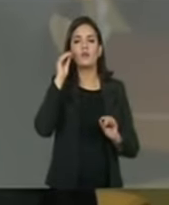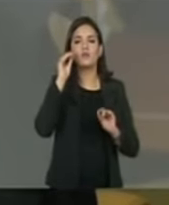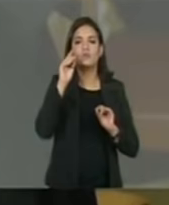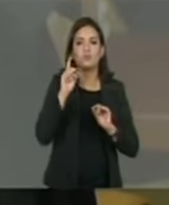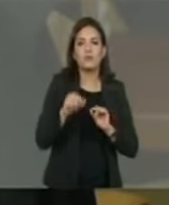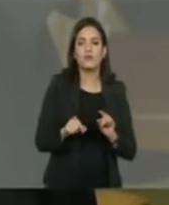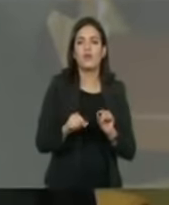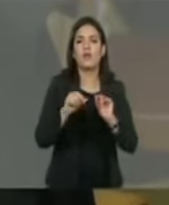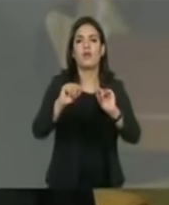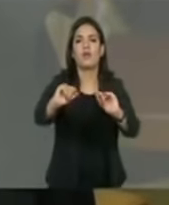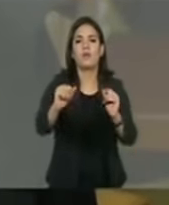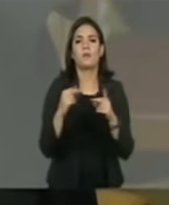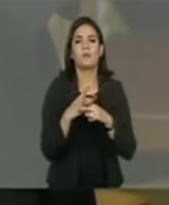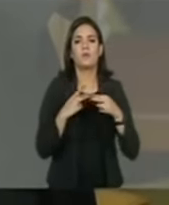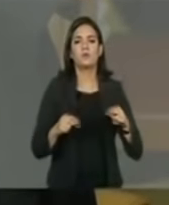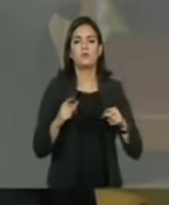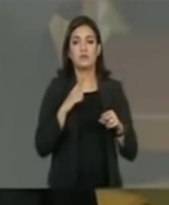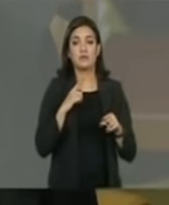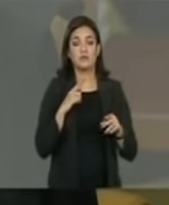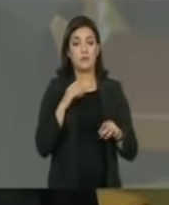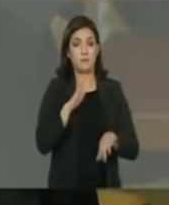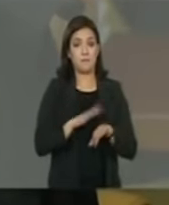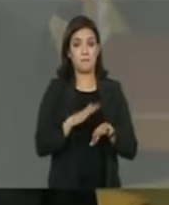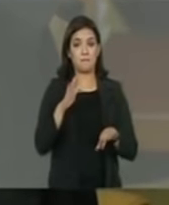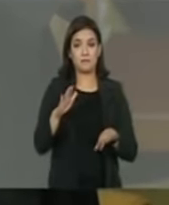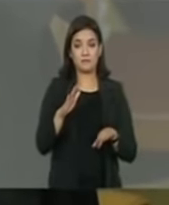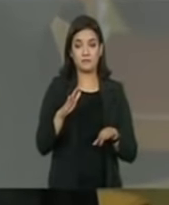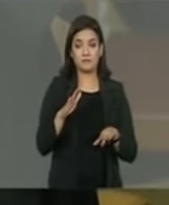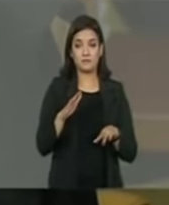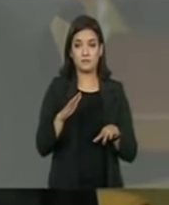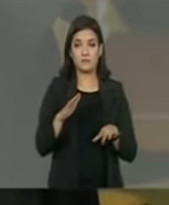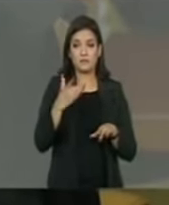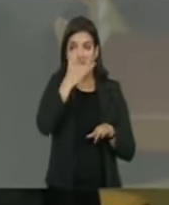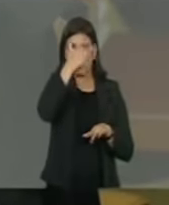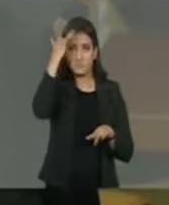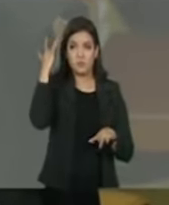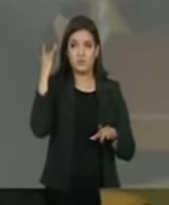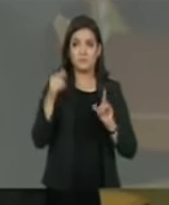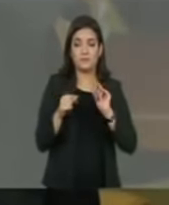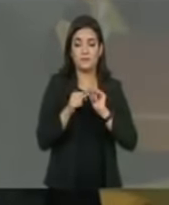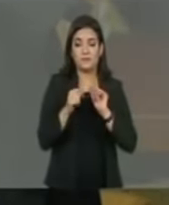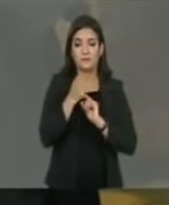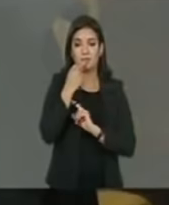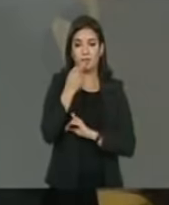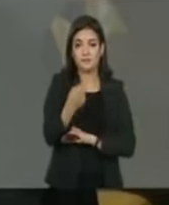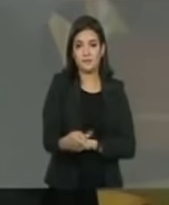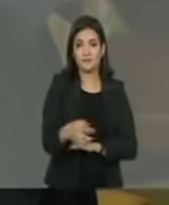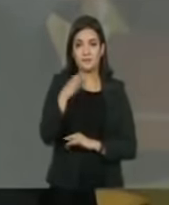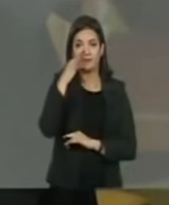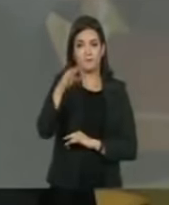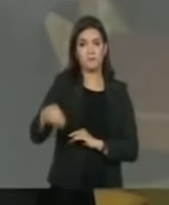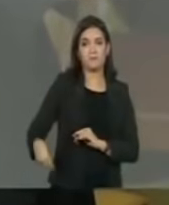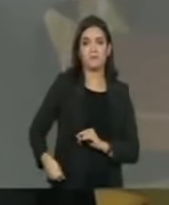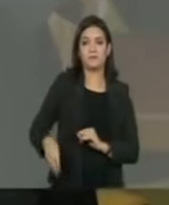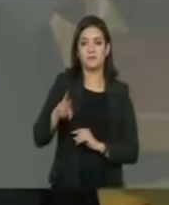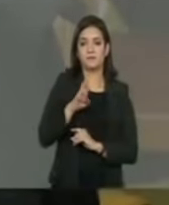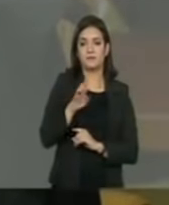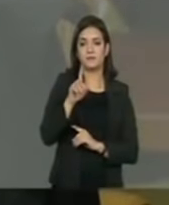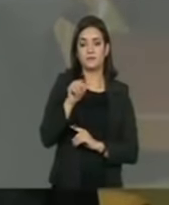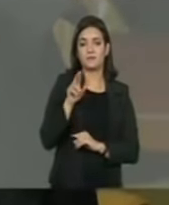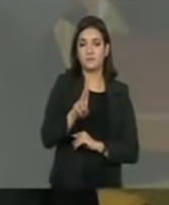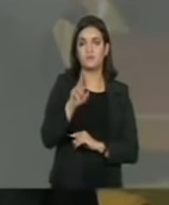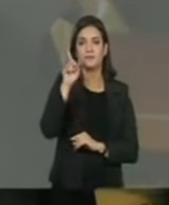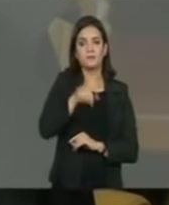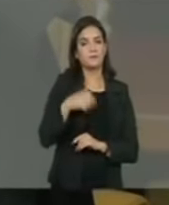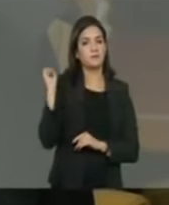efeito mais com os pico em face daqueles que presume a culpabilidade do réu será virtual e gravíssima